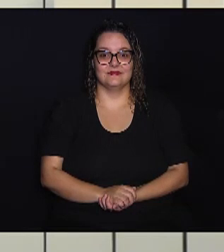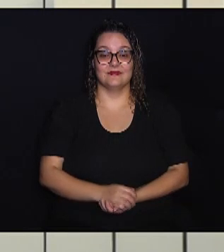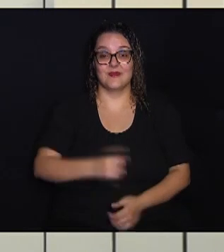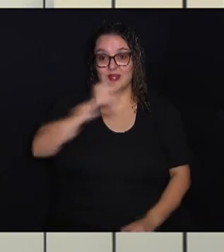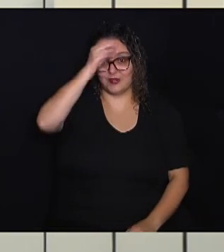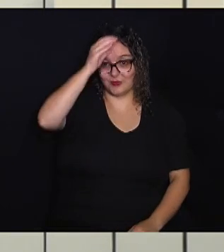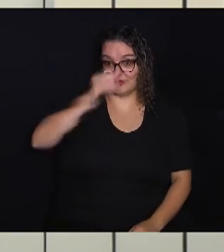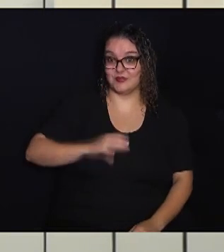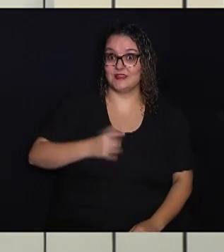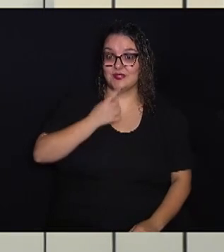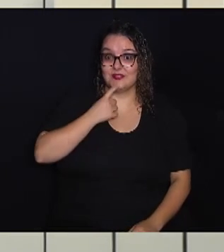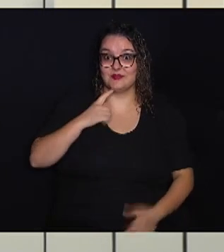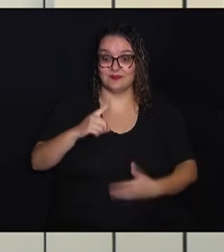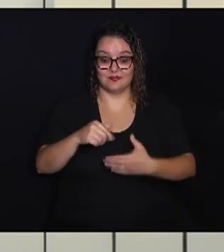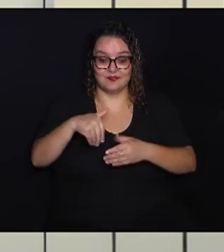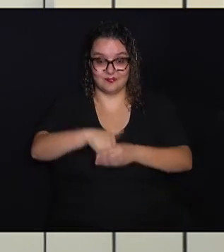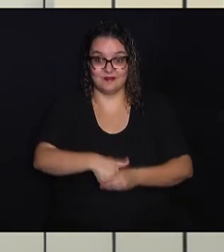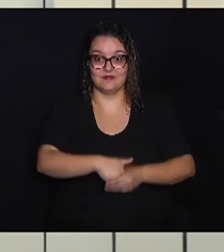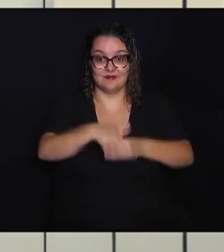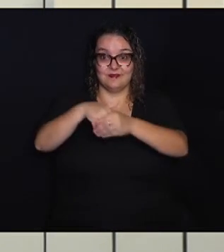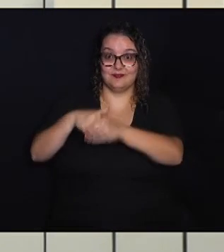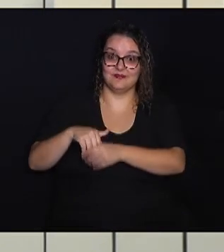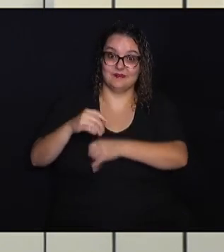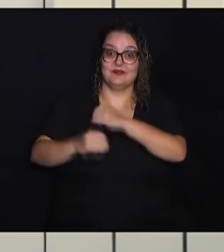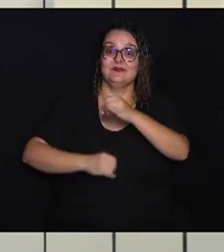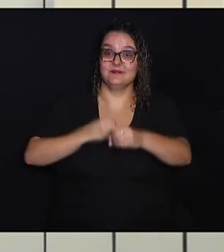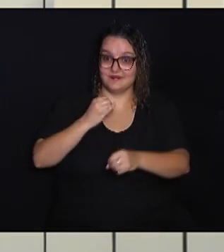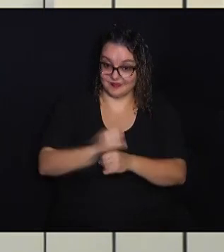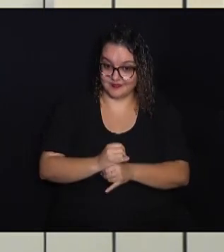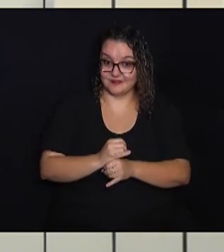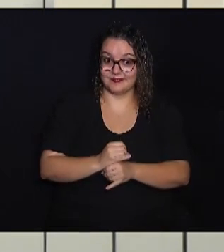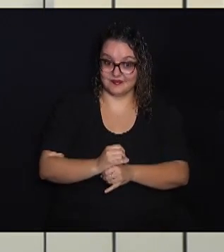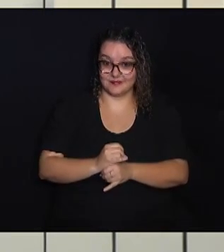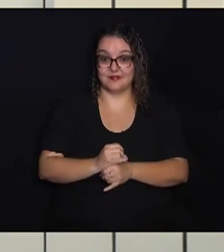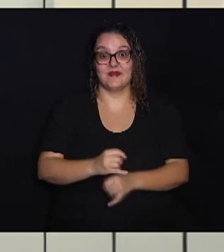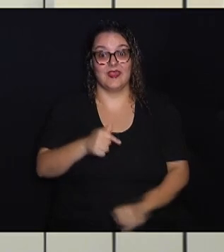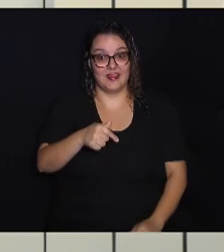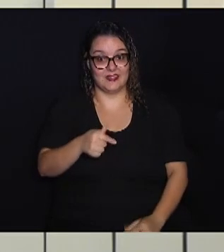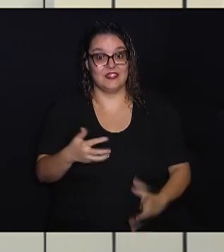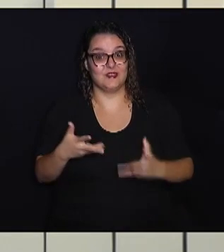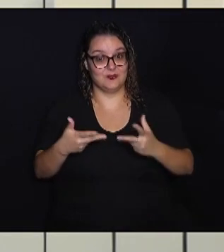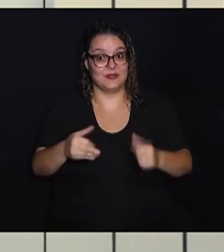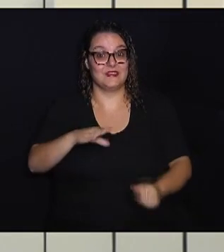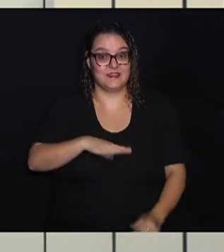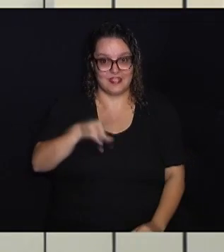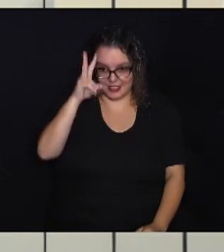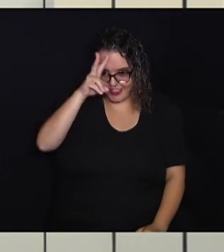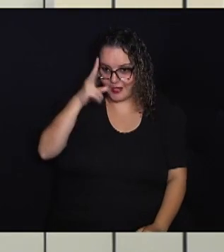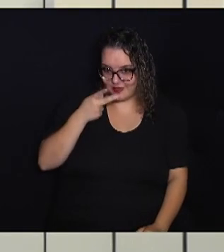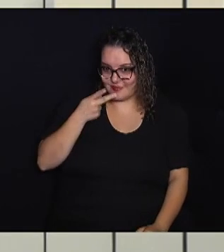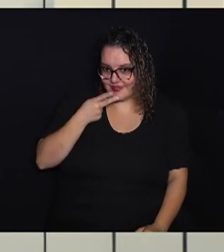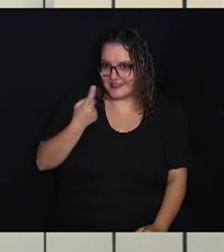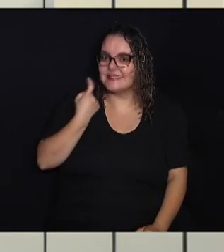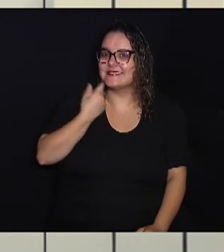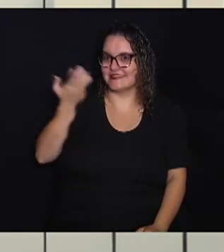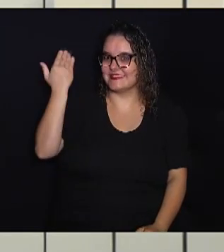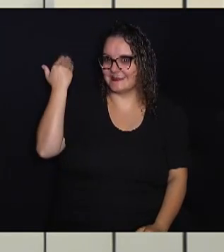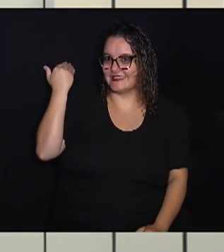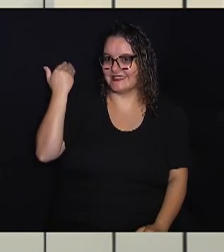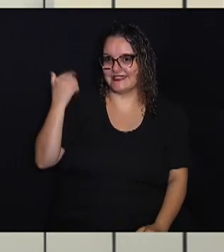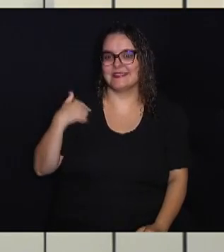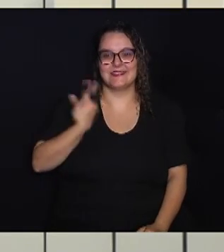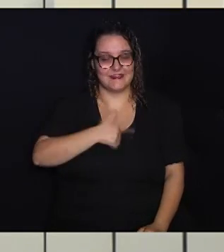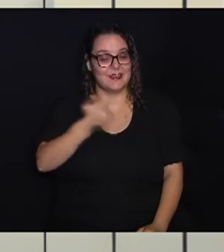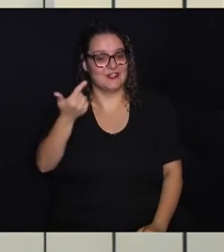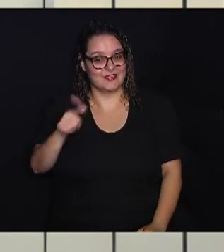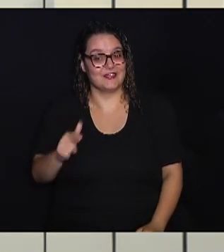campineiros elegeram por meio de votação na internet em 2007 as 7 maravilhas do município. Lembra que nós falamos sobre isso na sexta-feira? A gente